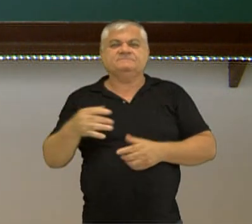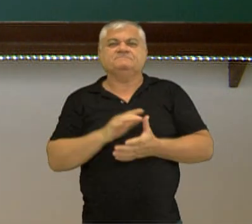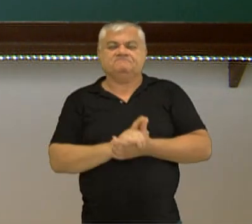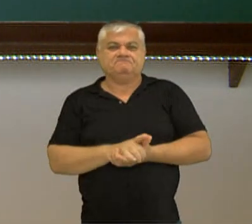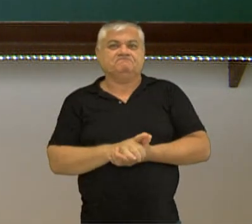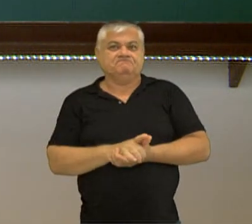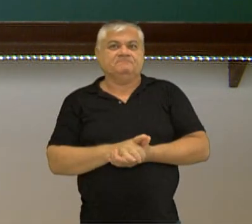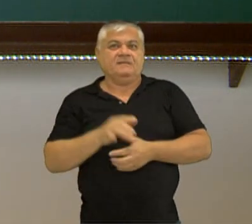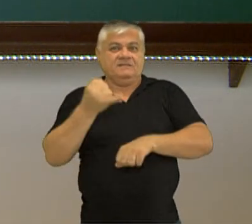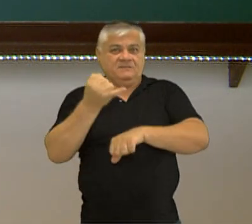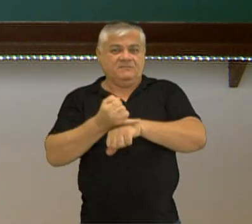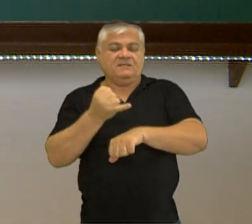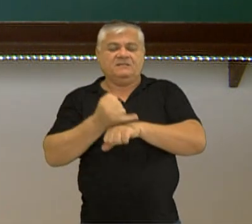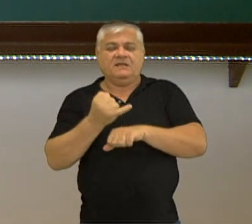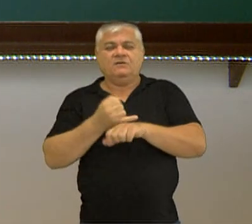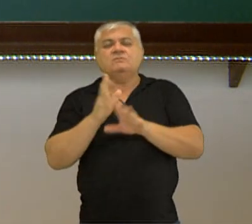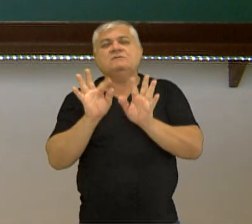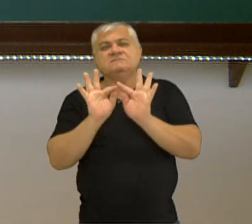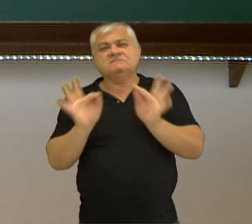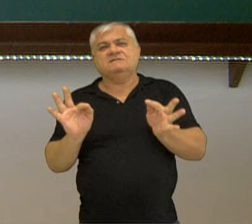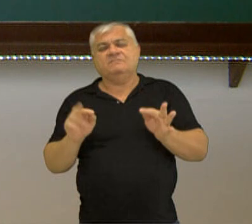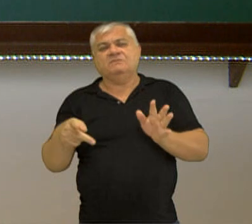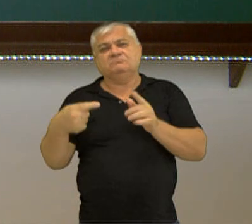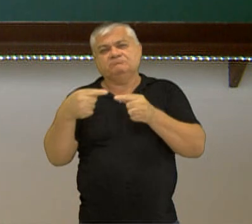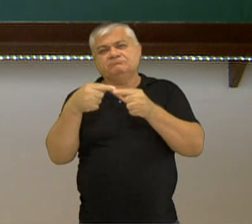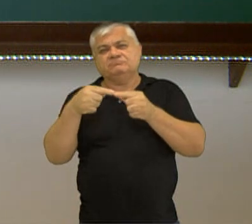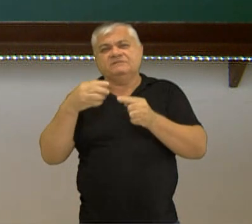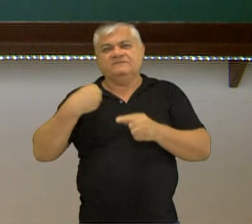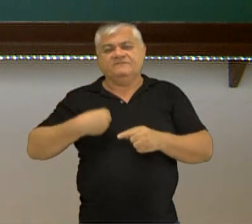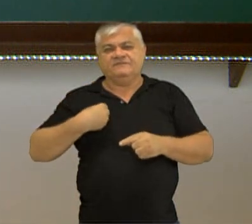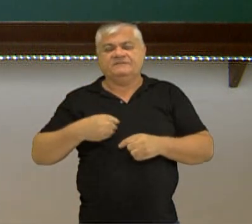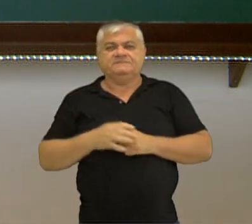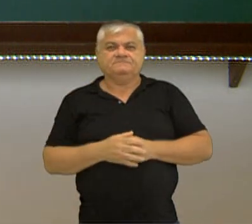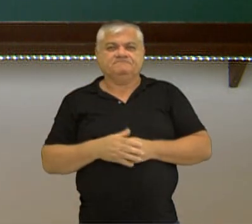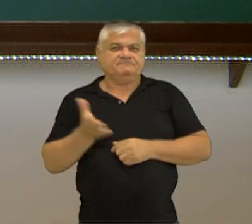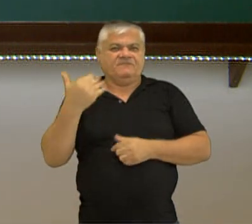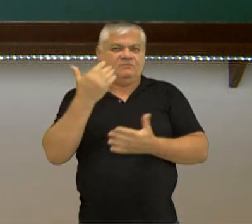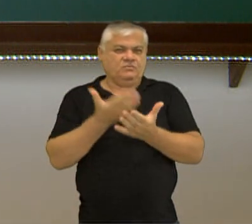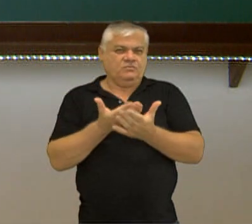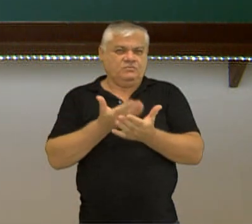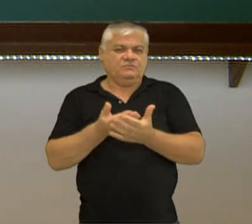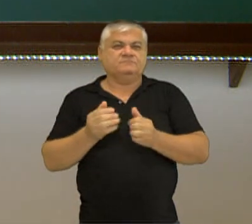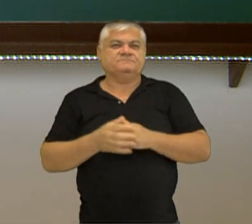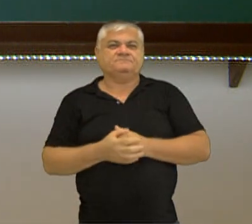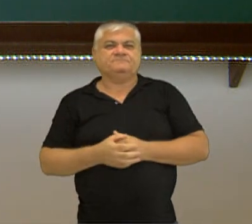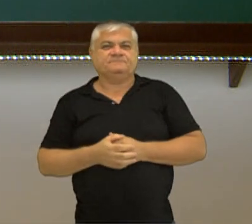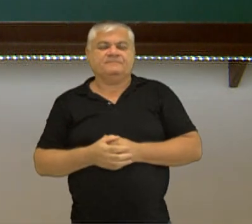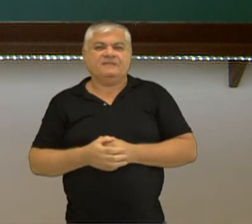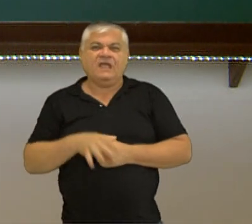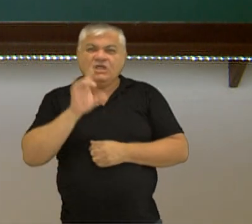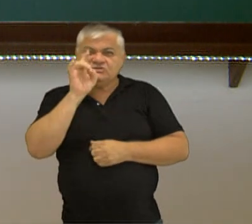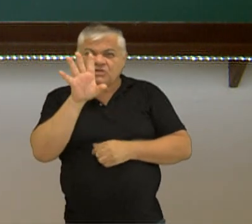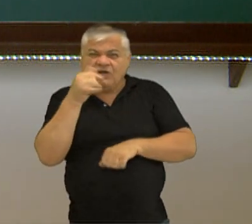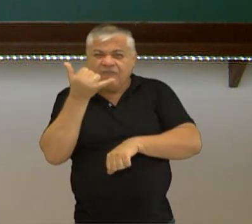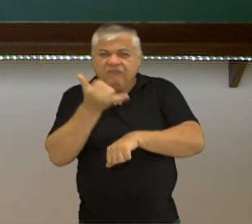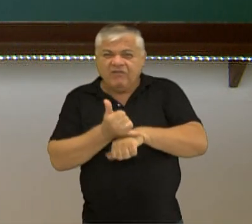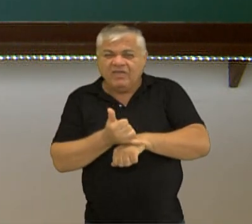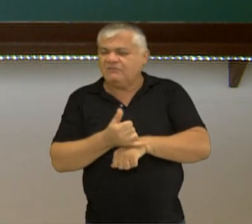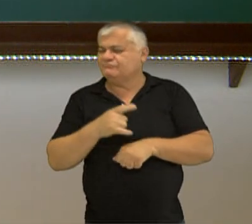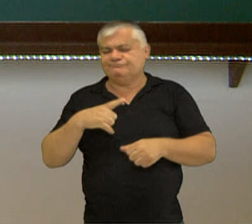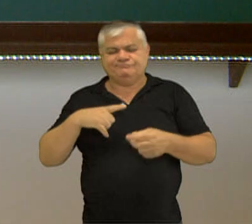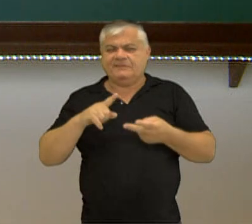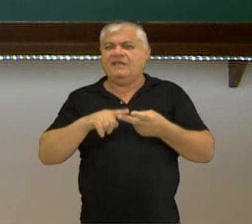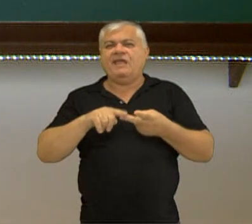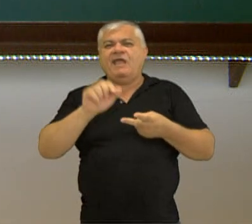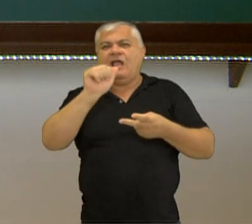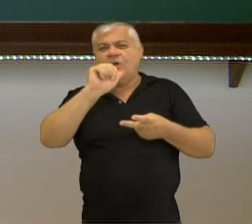Esse metal tão comum faz parte do nosso cotidiano. Mas vamos avançar. Nós não temos só o ferro. Nós temos alumínio,